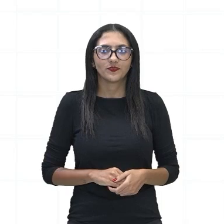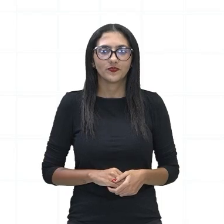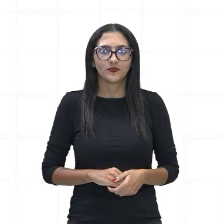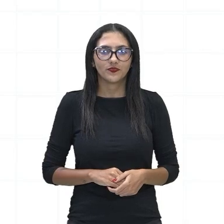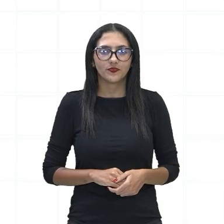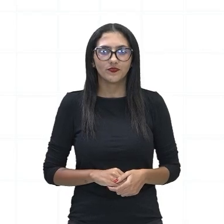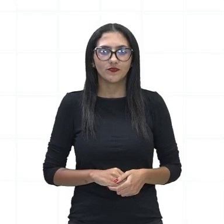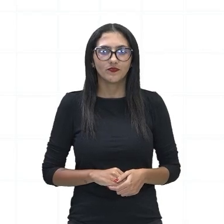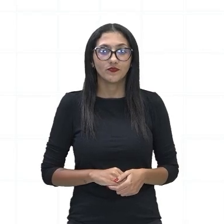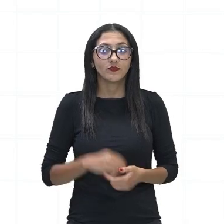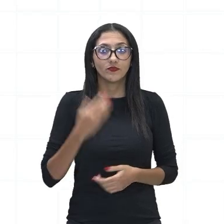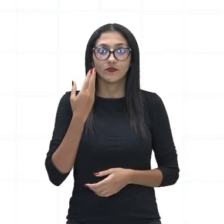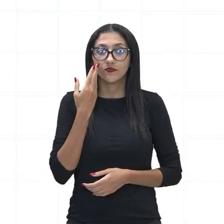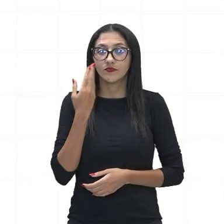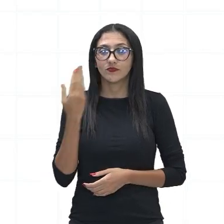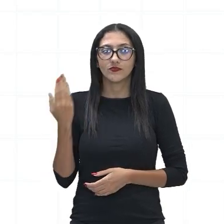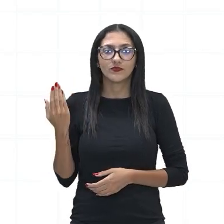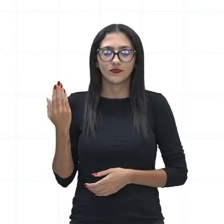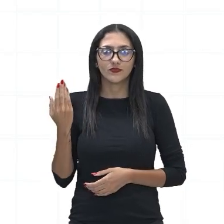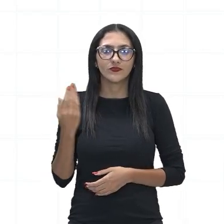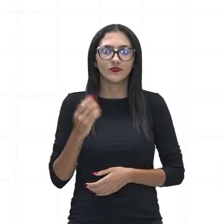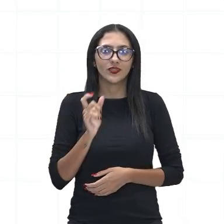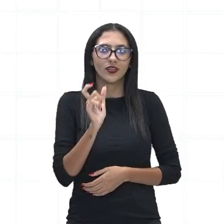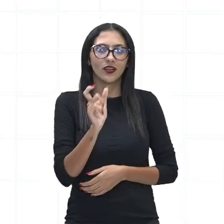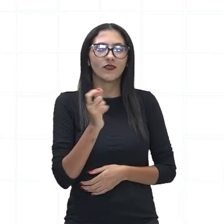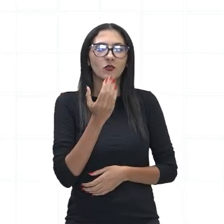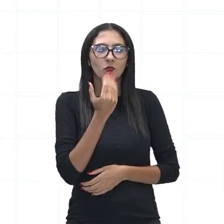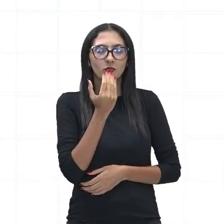Food, que é comida.